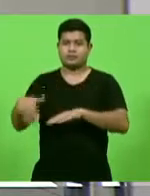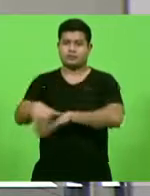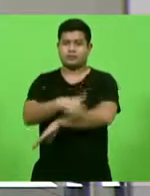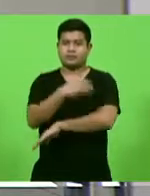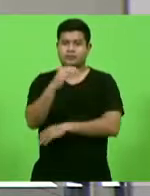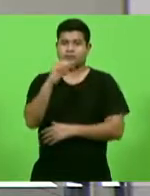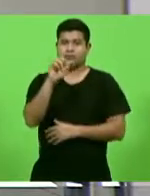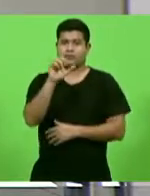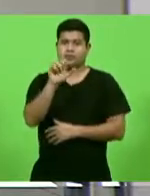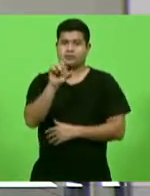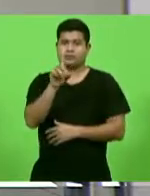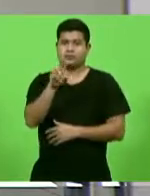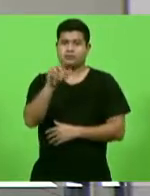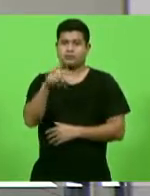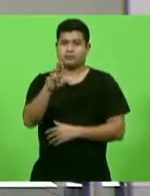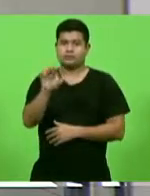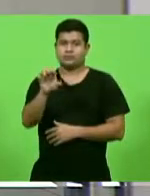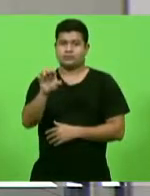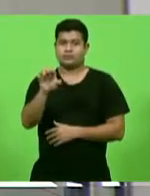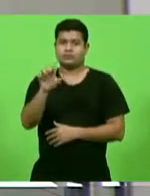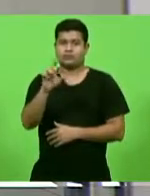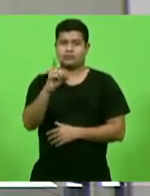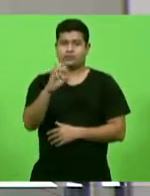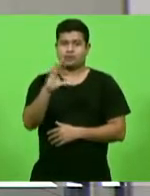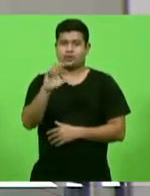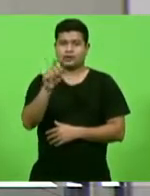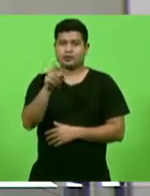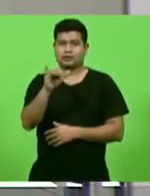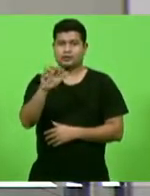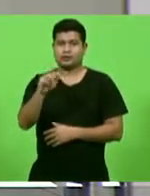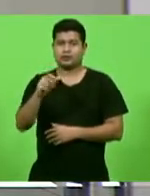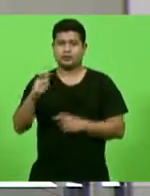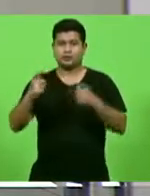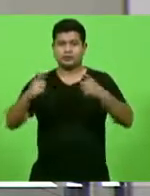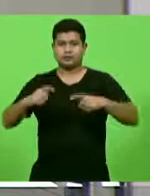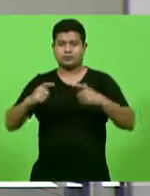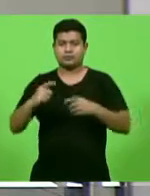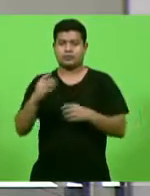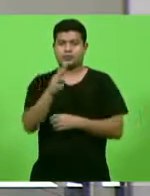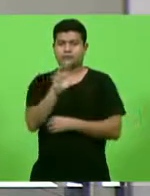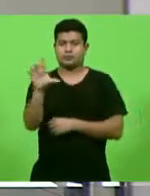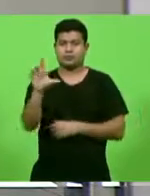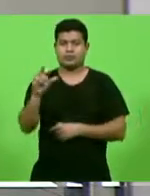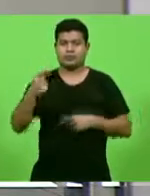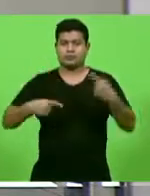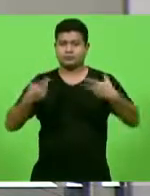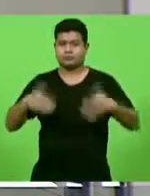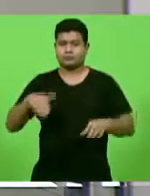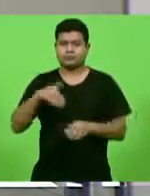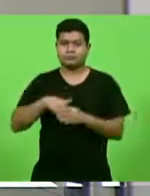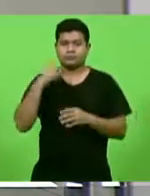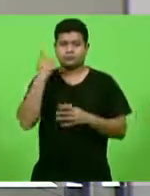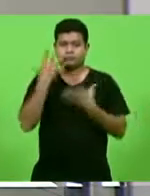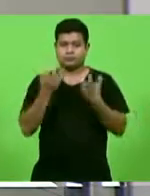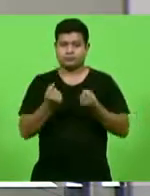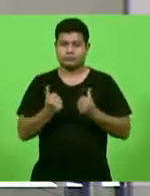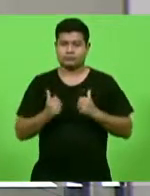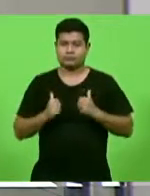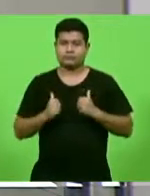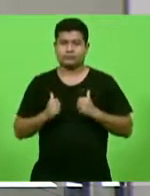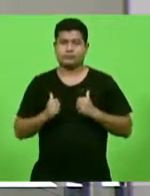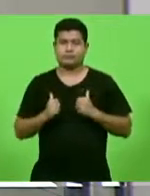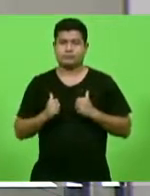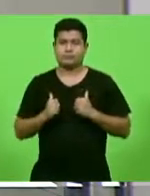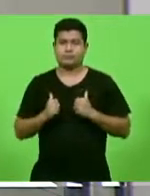de Duque de Caxias, município de Blumenau. Em discussão? Não havendo quem queira discutir em votação, deputados que aprovam permaneçam